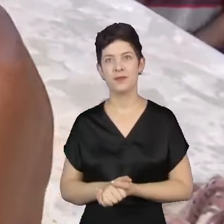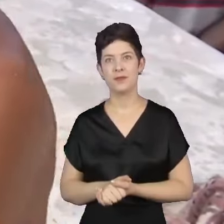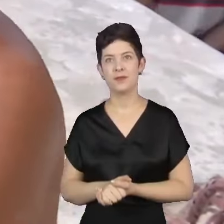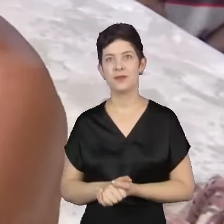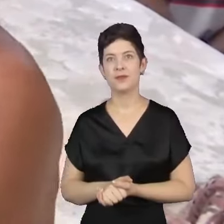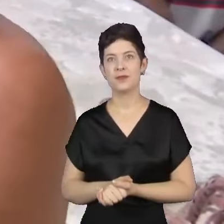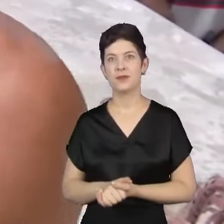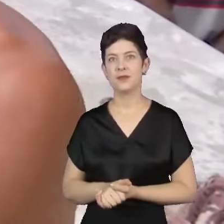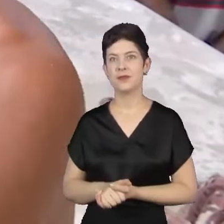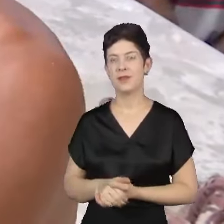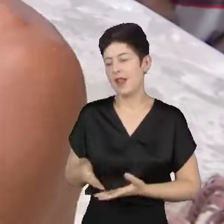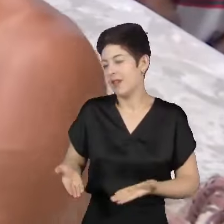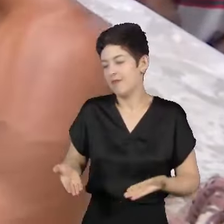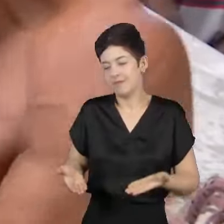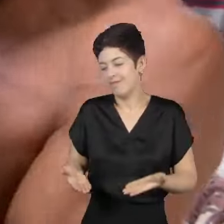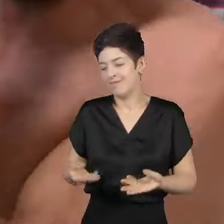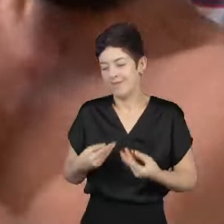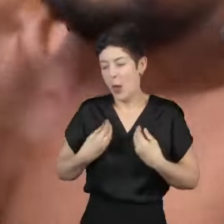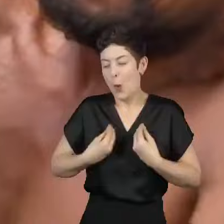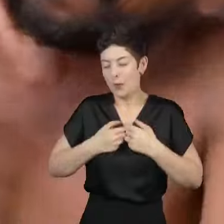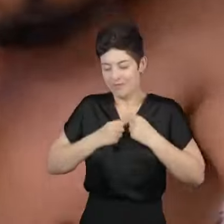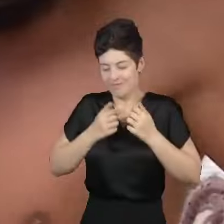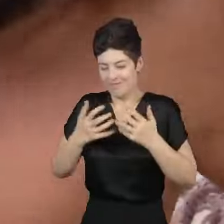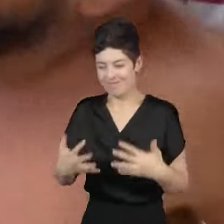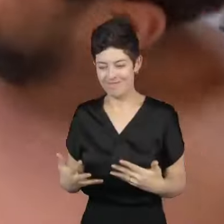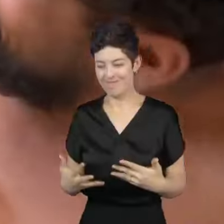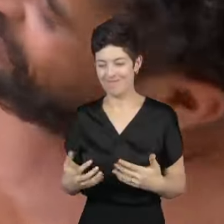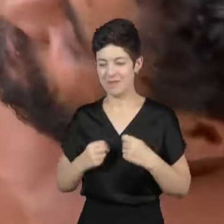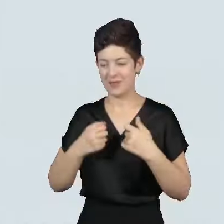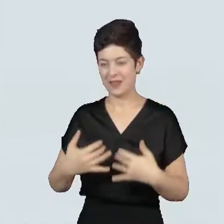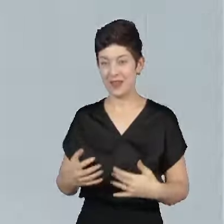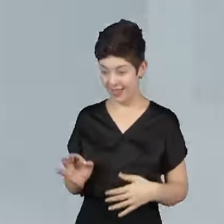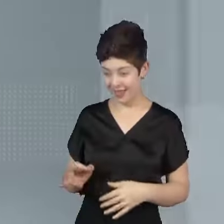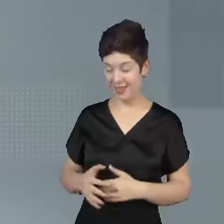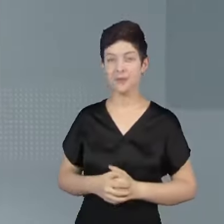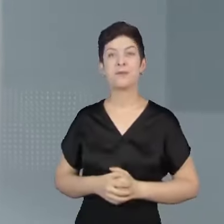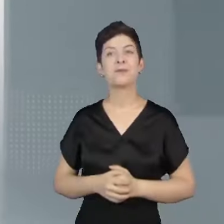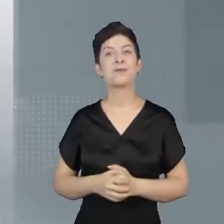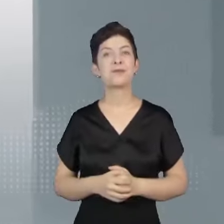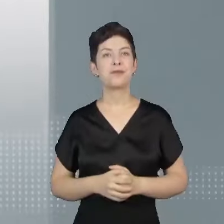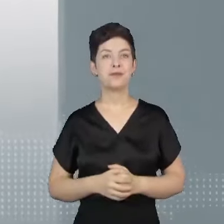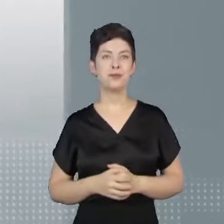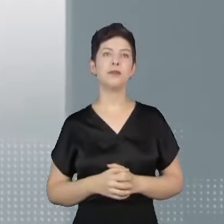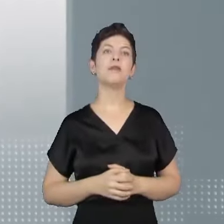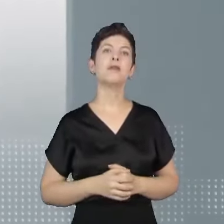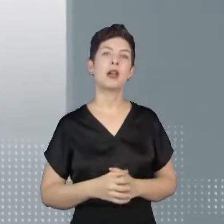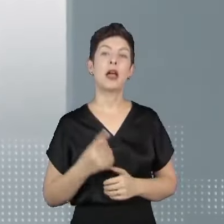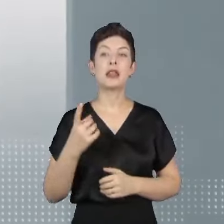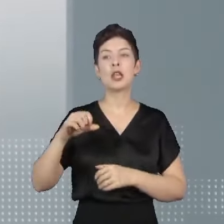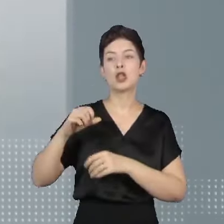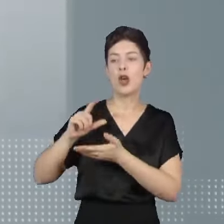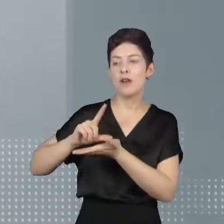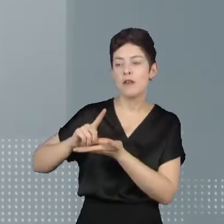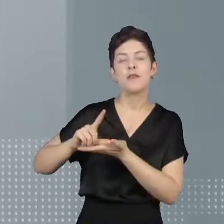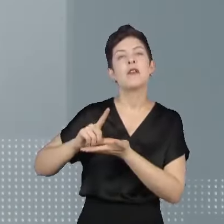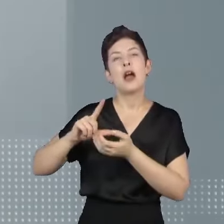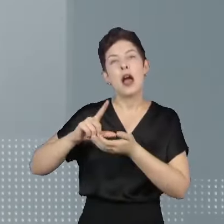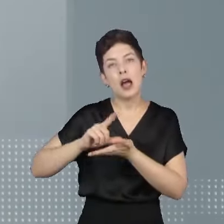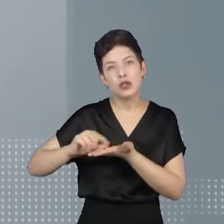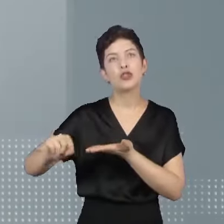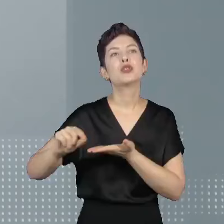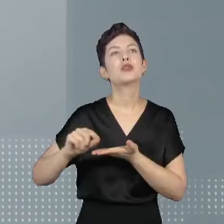Isso aqui é o meu tudo, não tem nem palavras. Né, Tom? Um trabalho que revisou 19 artigos publicados nos Estados